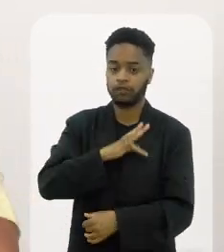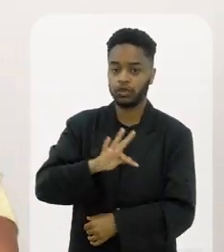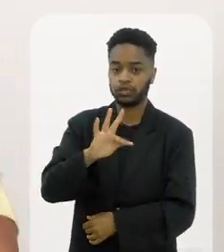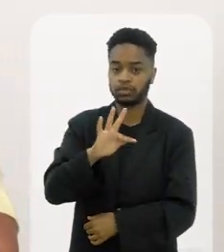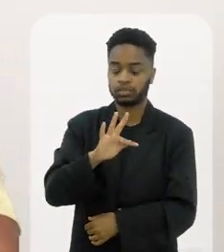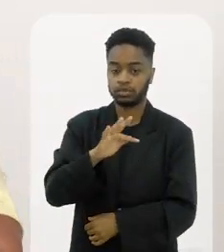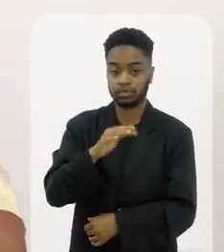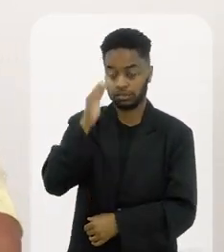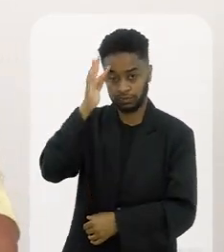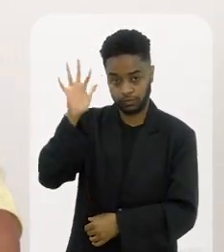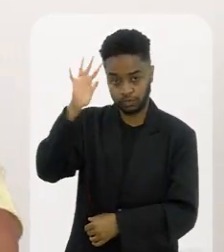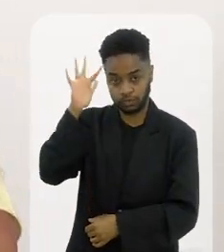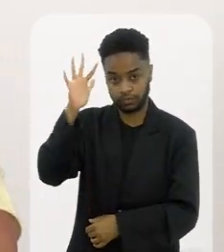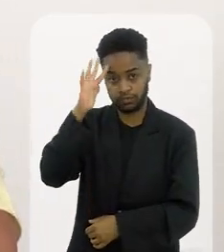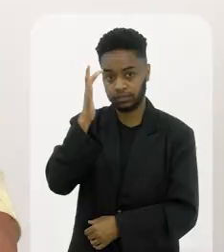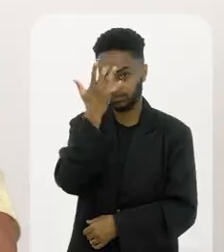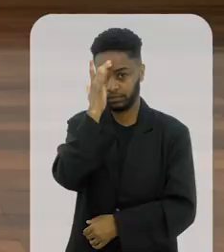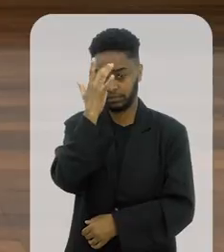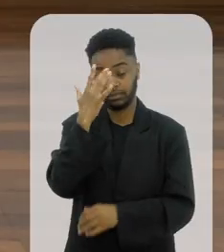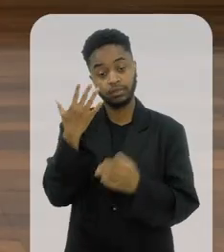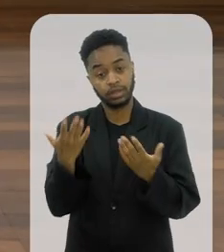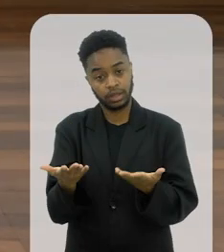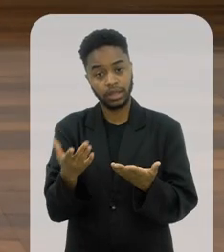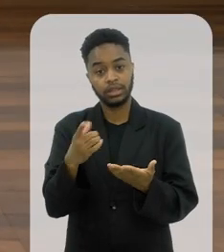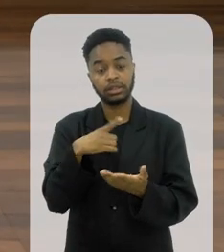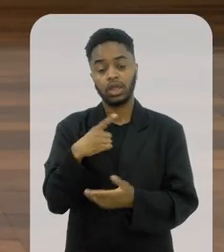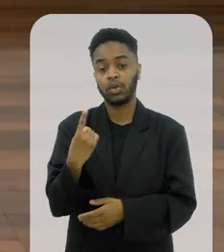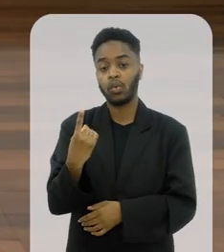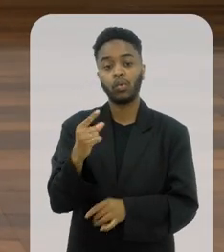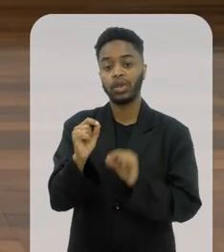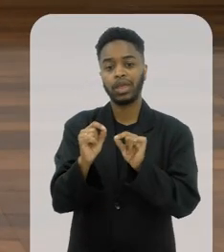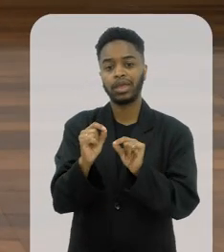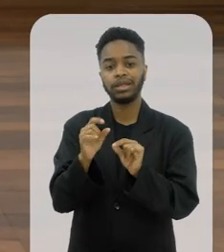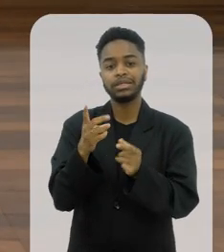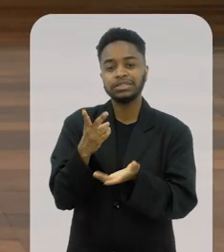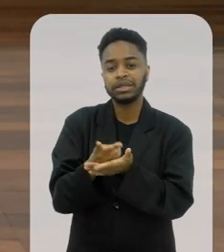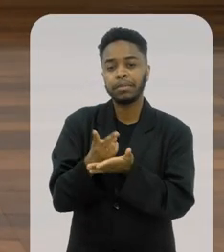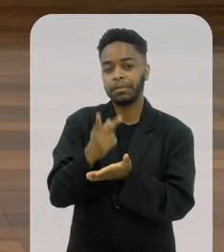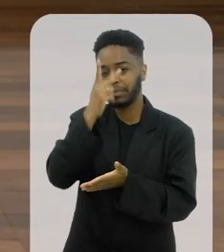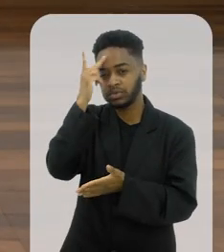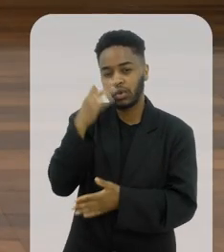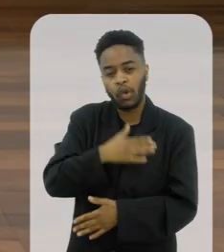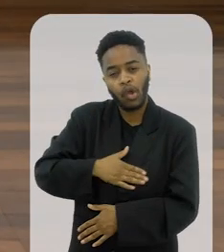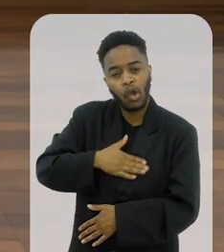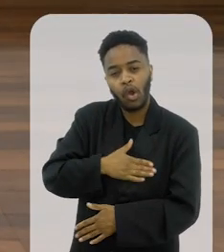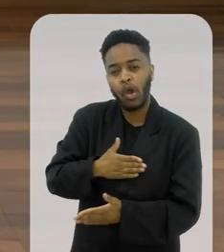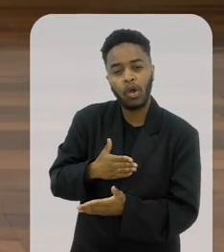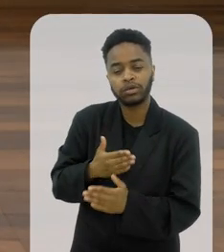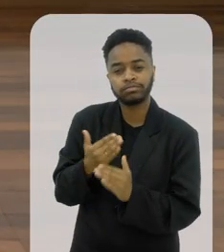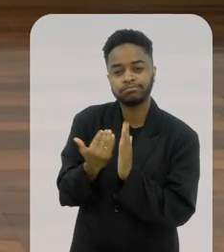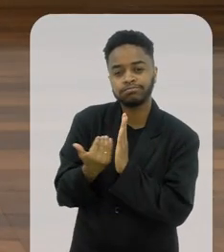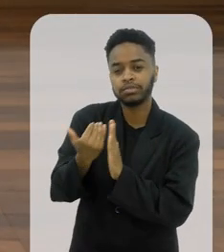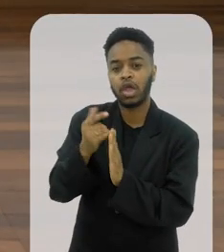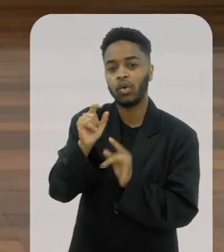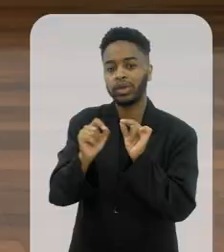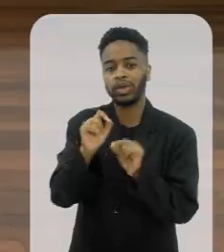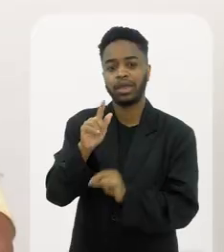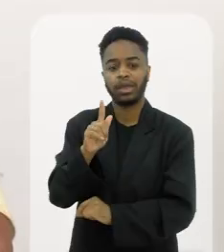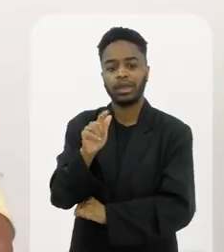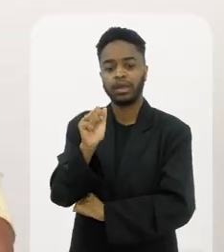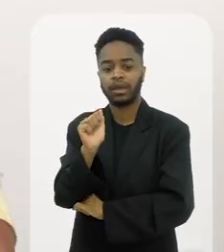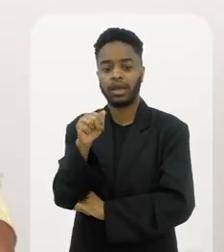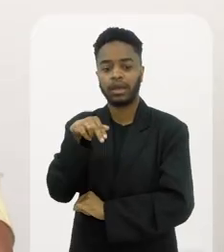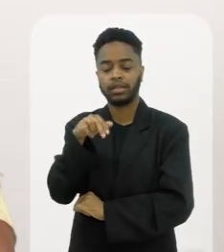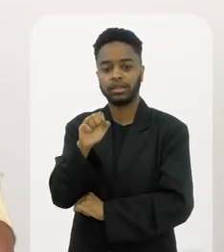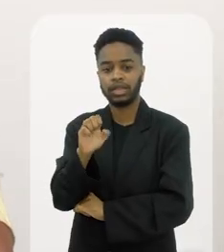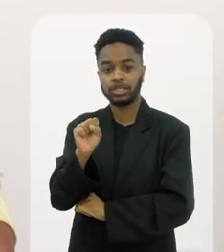tem isso dentro da filosofia Hare Krishna. Por exemplo, um que é muito cultuado é Ganesha, né? Que é aquele que tem a carinha de elefante,